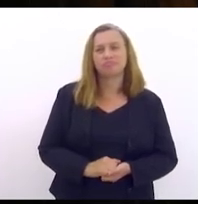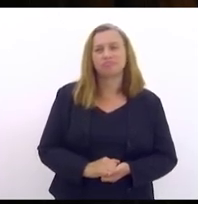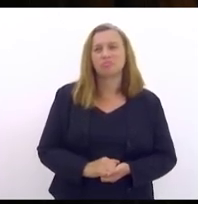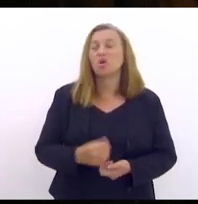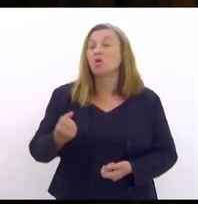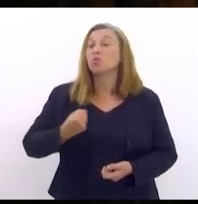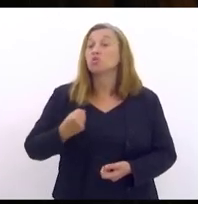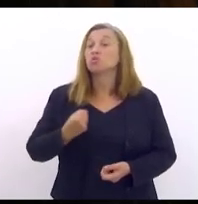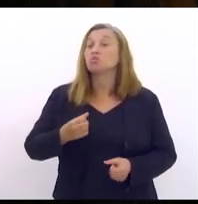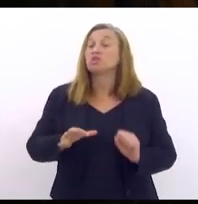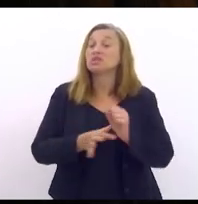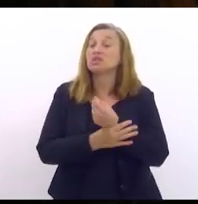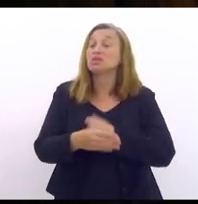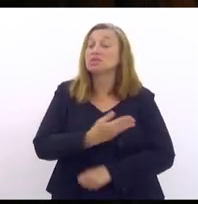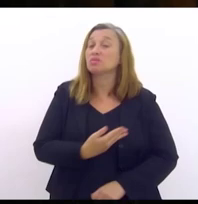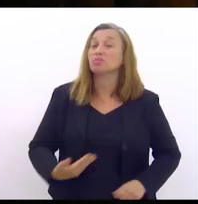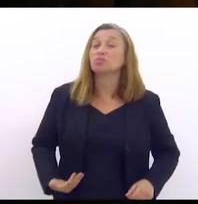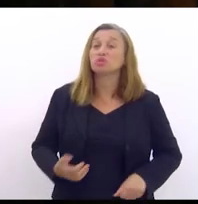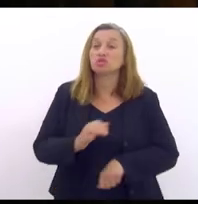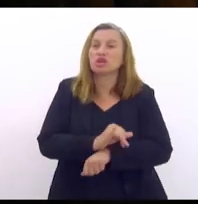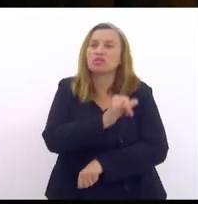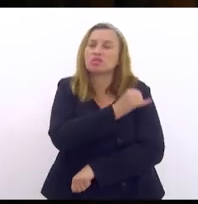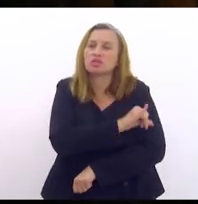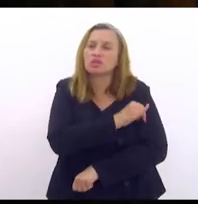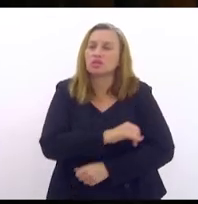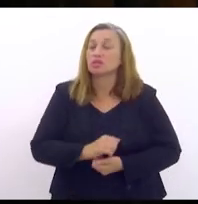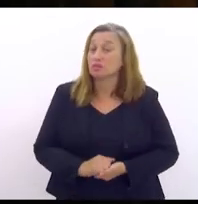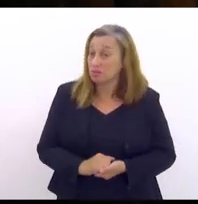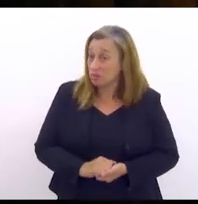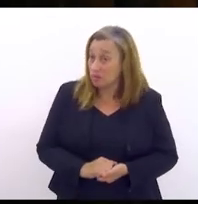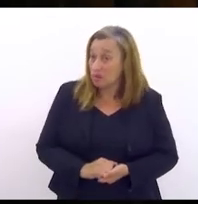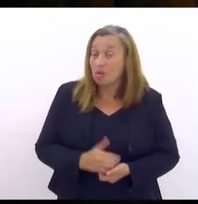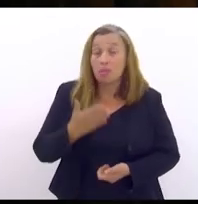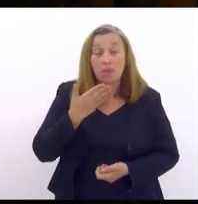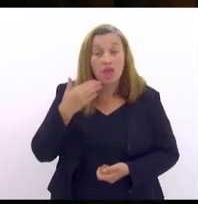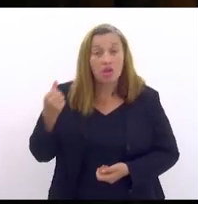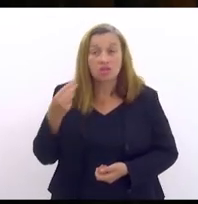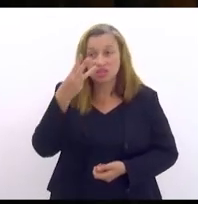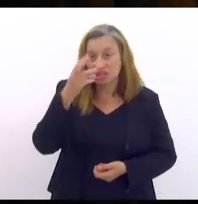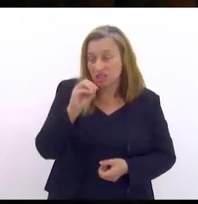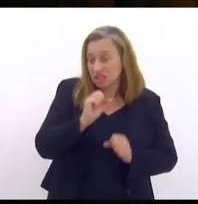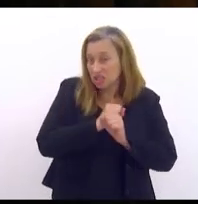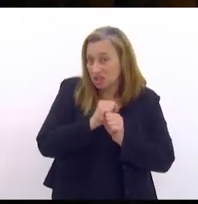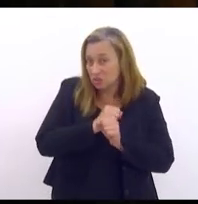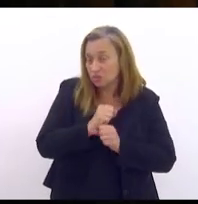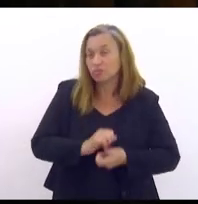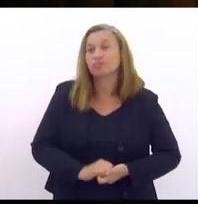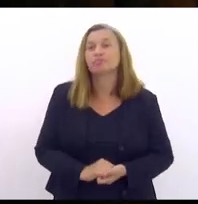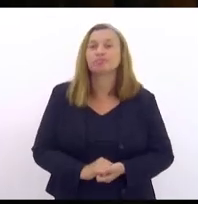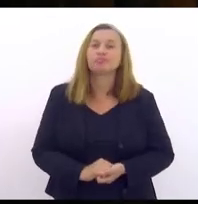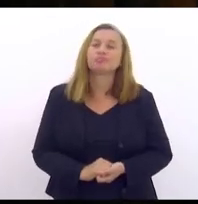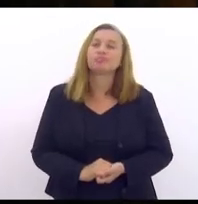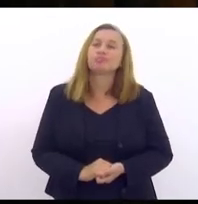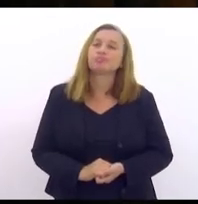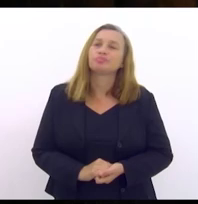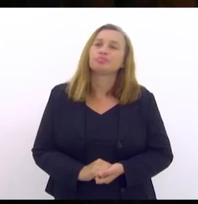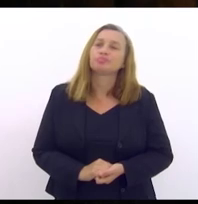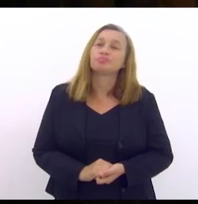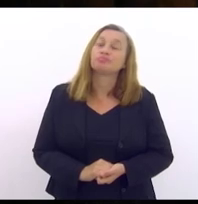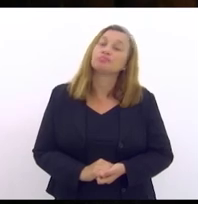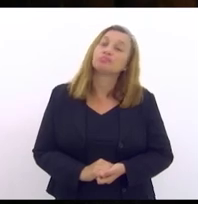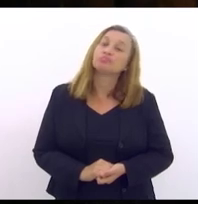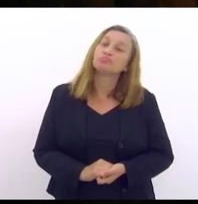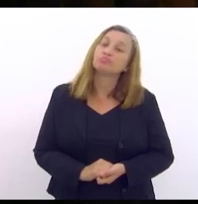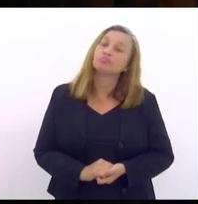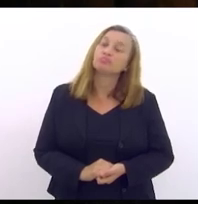Os números da segurança pública no Rio de Janeiro são os melhores em 30 anos. Há uma distinção, e eu